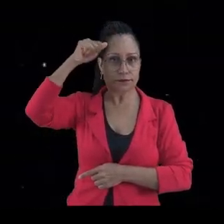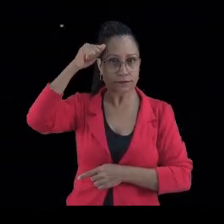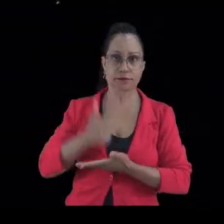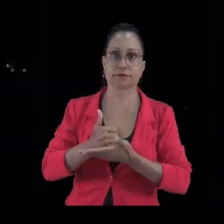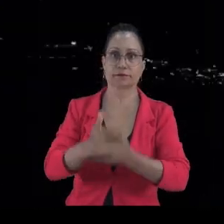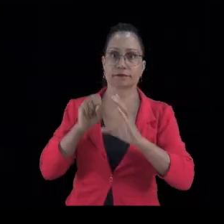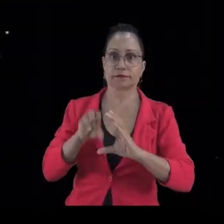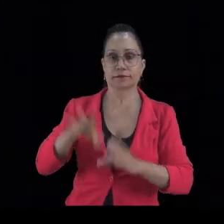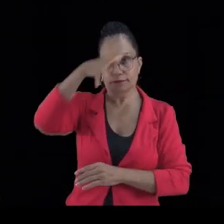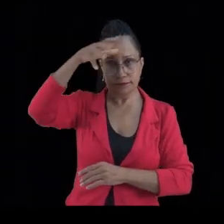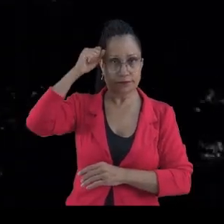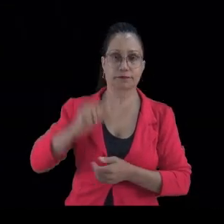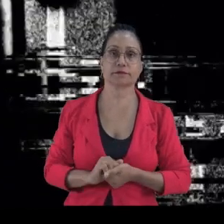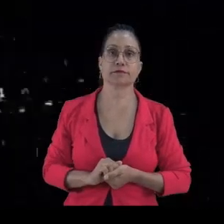Público de Mato Grosso apoio TV Centro América